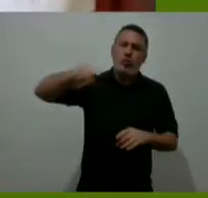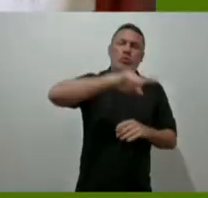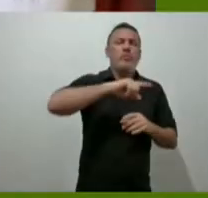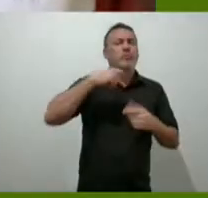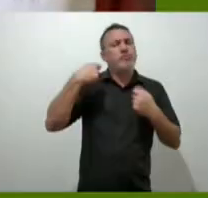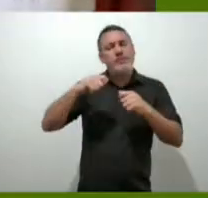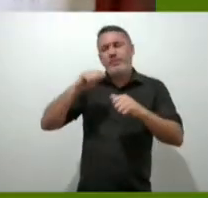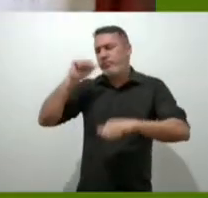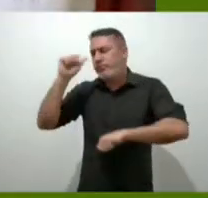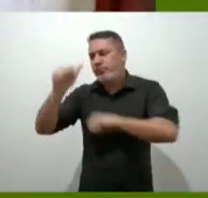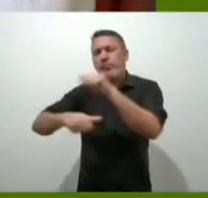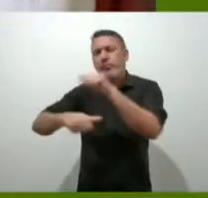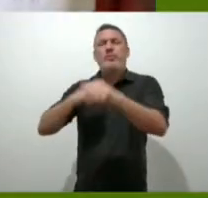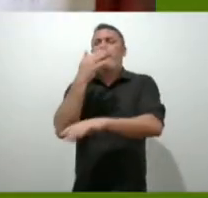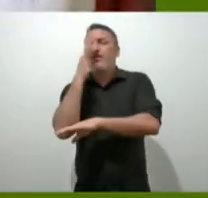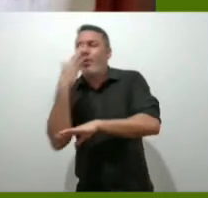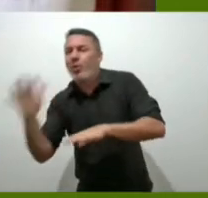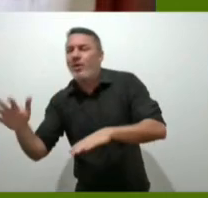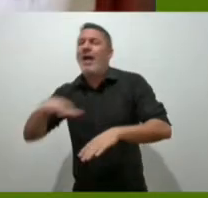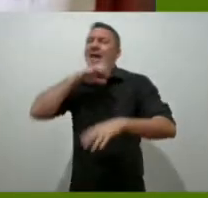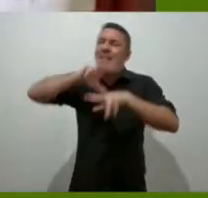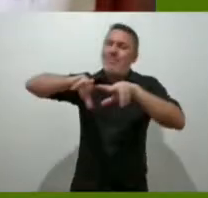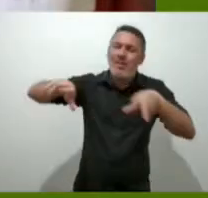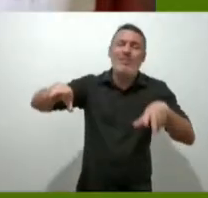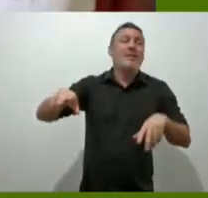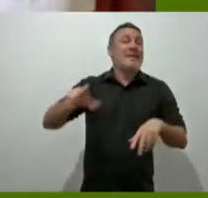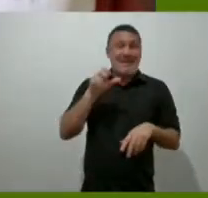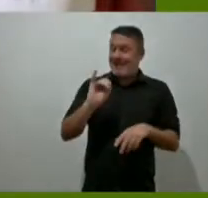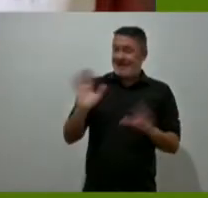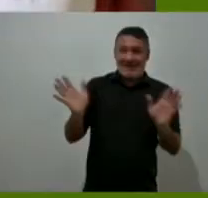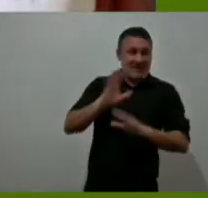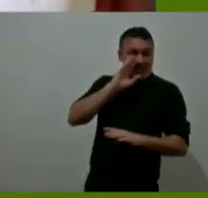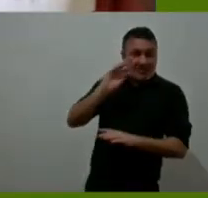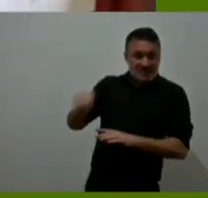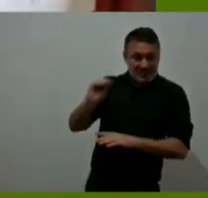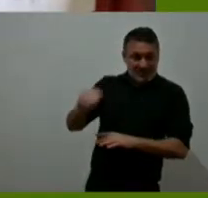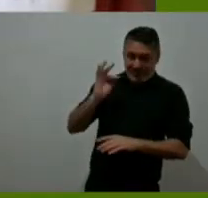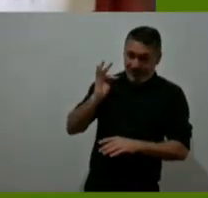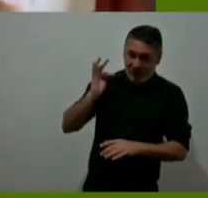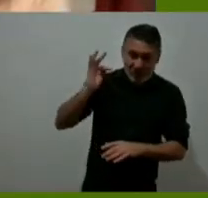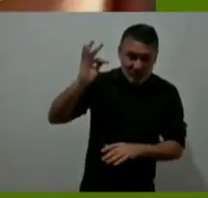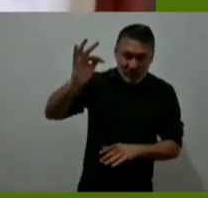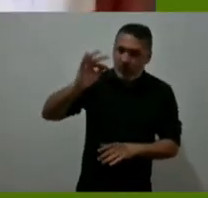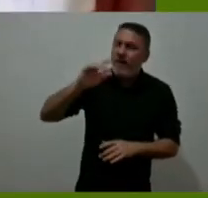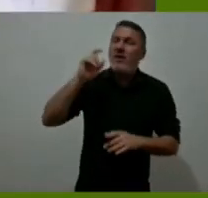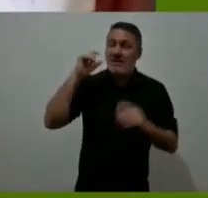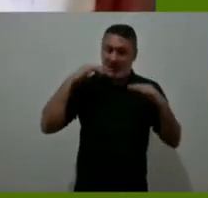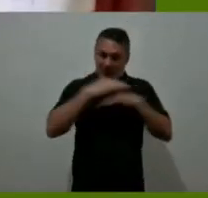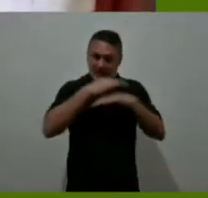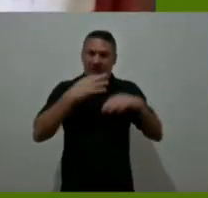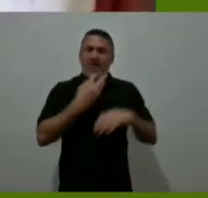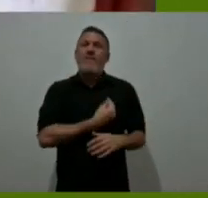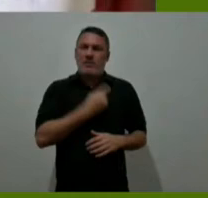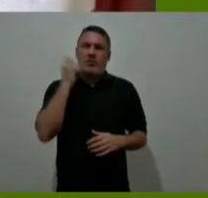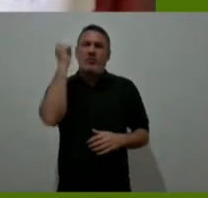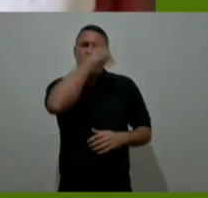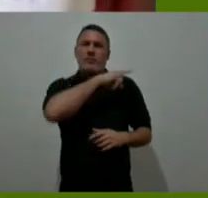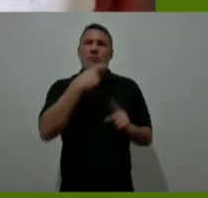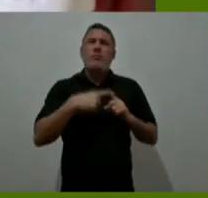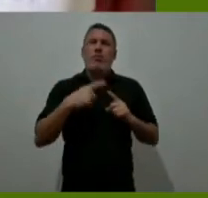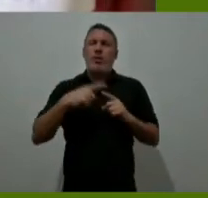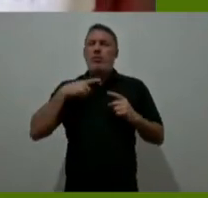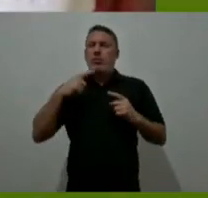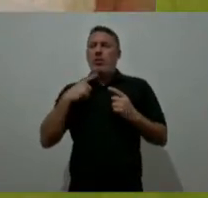ser muito complicado para nós vivermos na cidade, deixando em torno da gente um